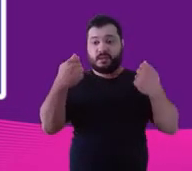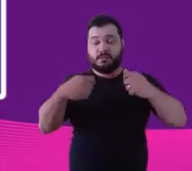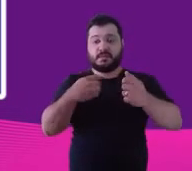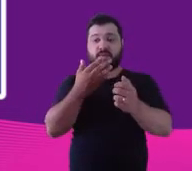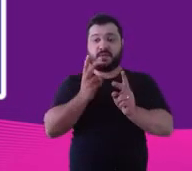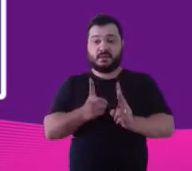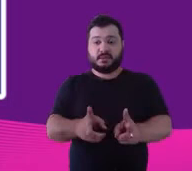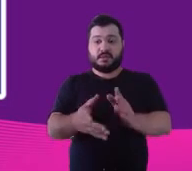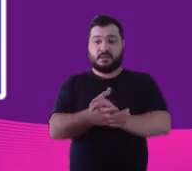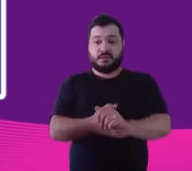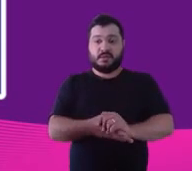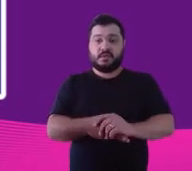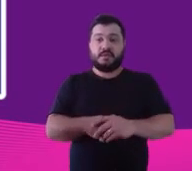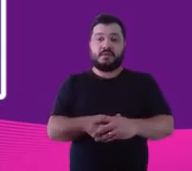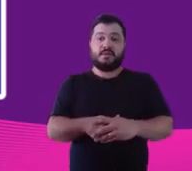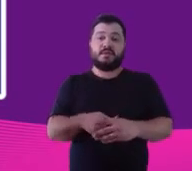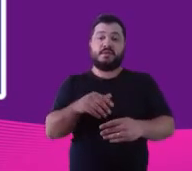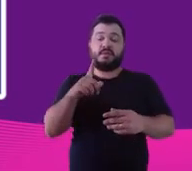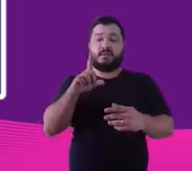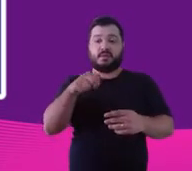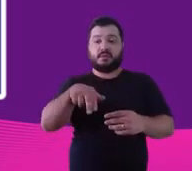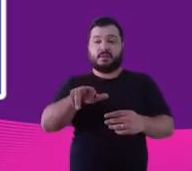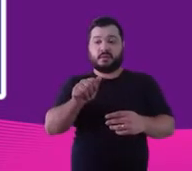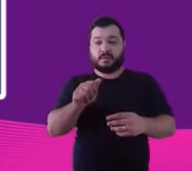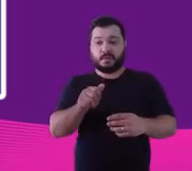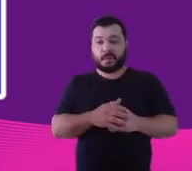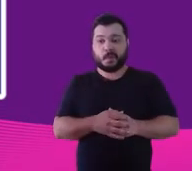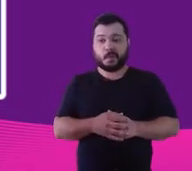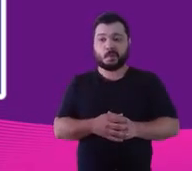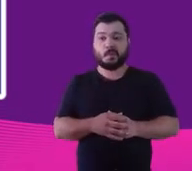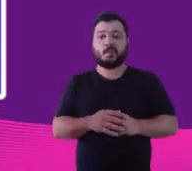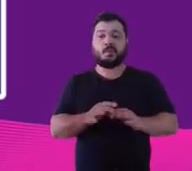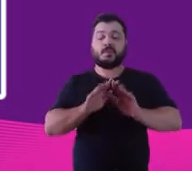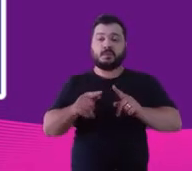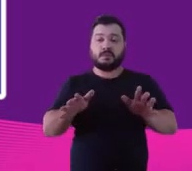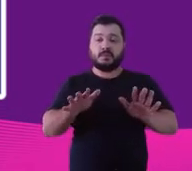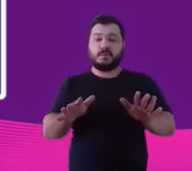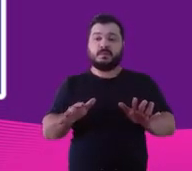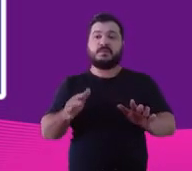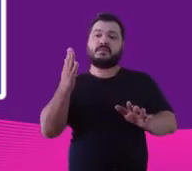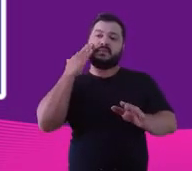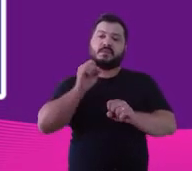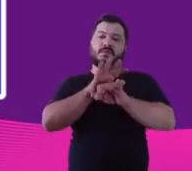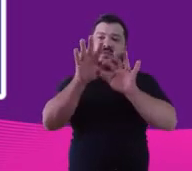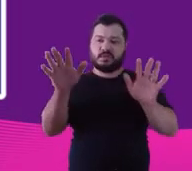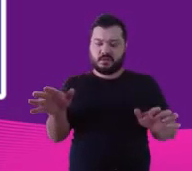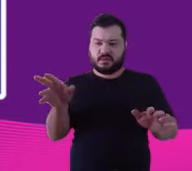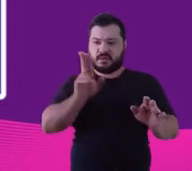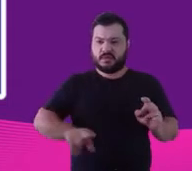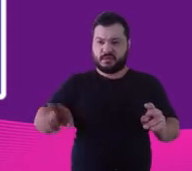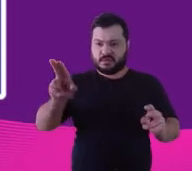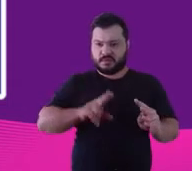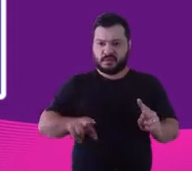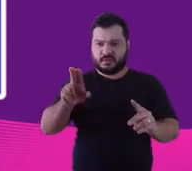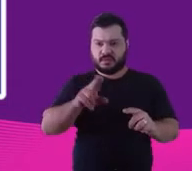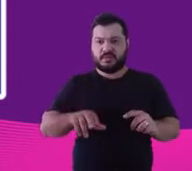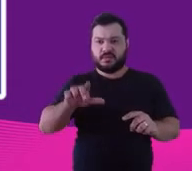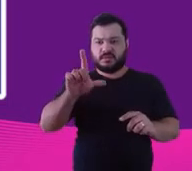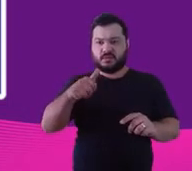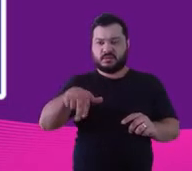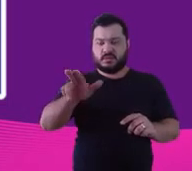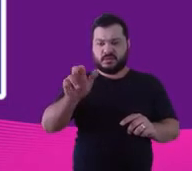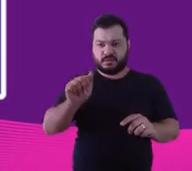jeito continuar ou talidomida da e é por período fixo GTA Ficou claro que a opção da